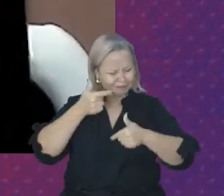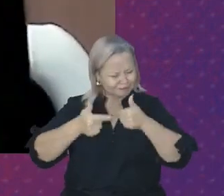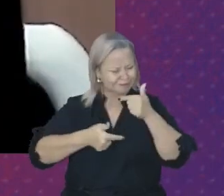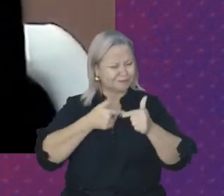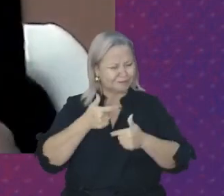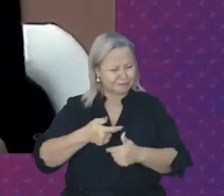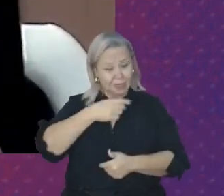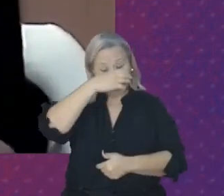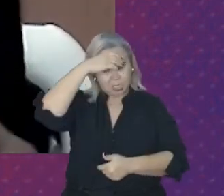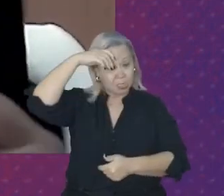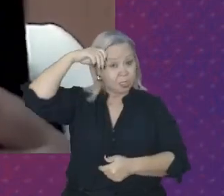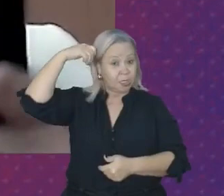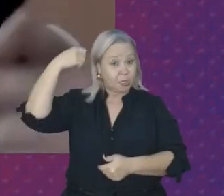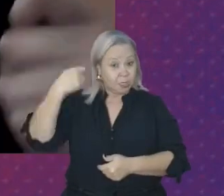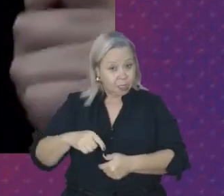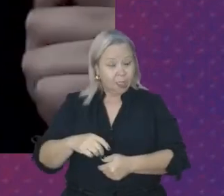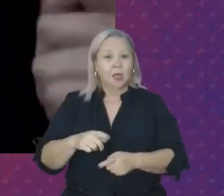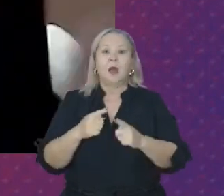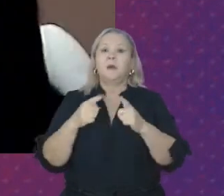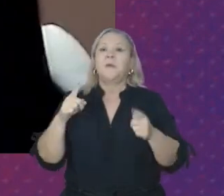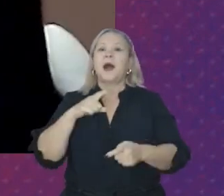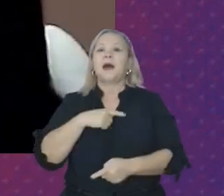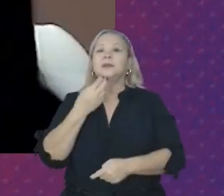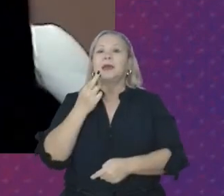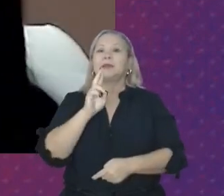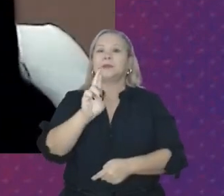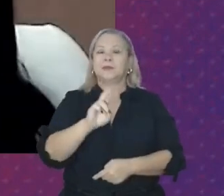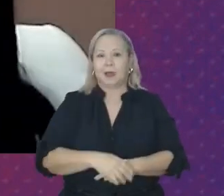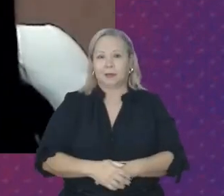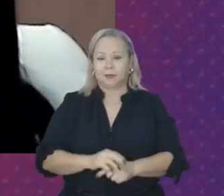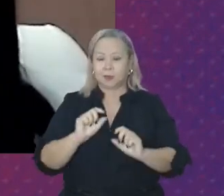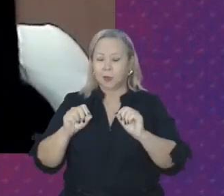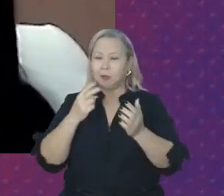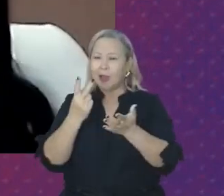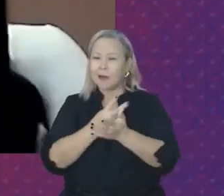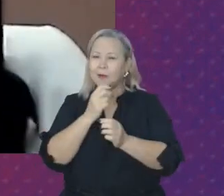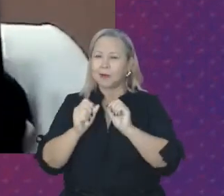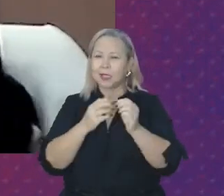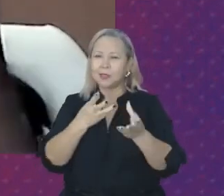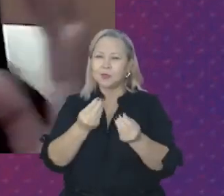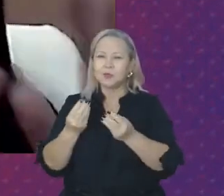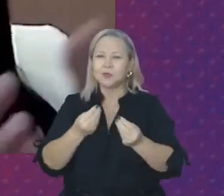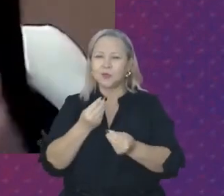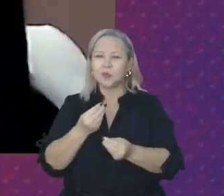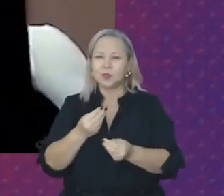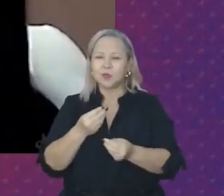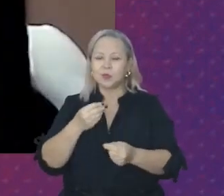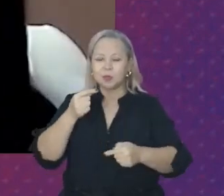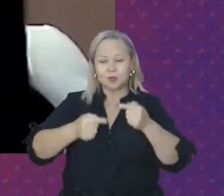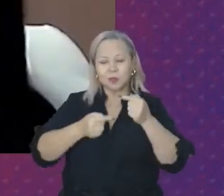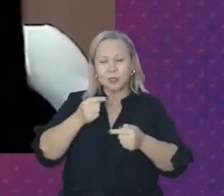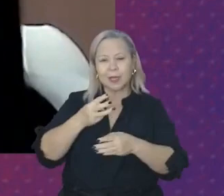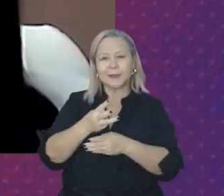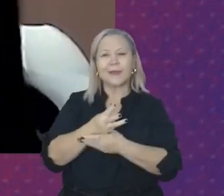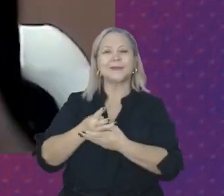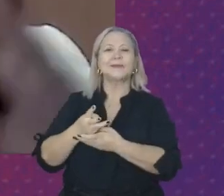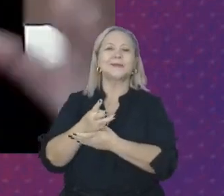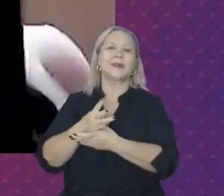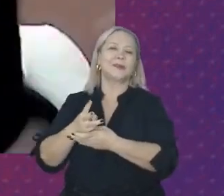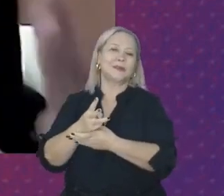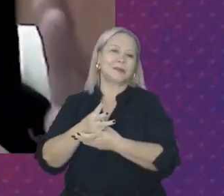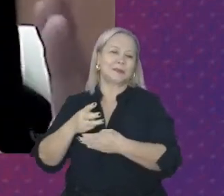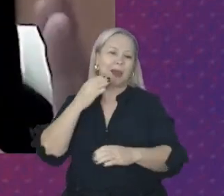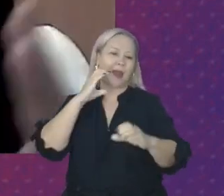resultado. O que acontece é que muitos políticos querem terceirizar a comunicação, e não dá para terceirizar a comunicação.